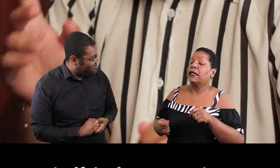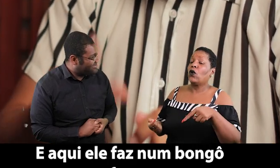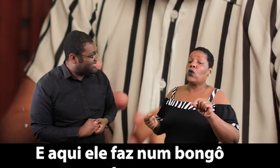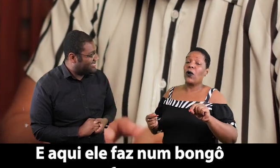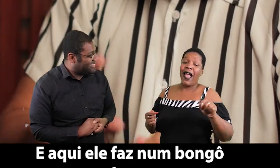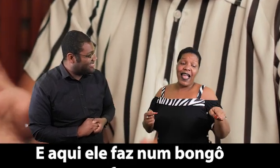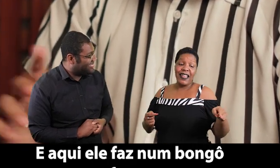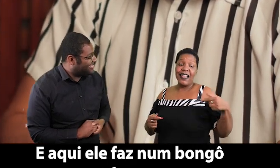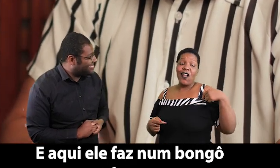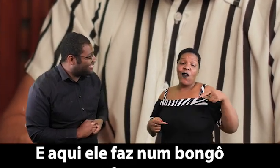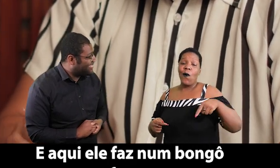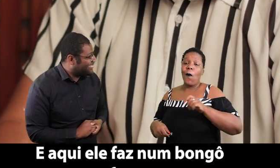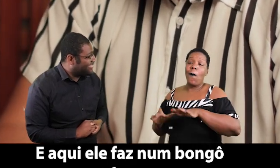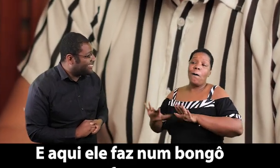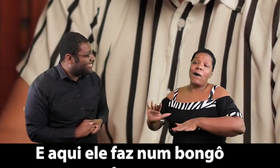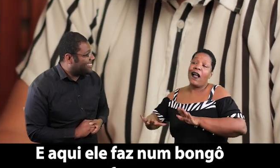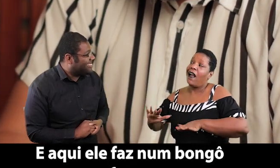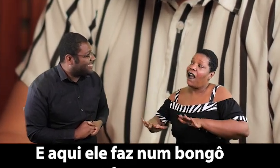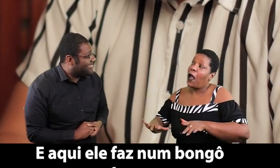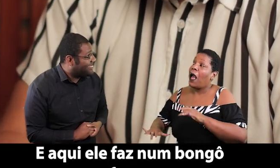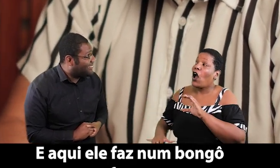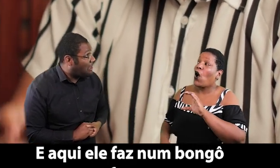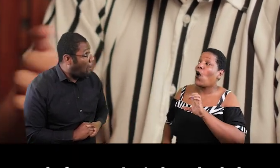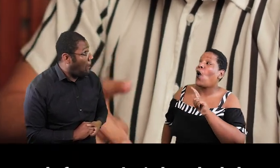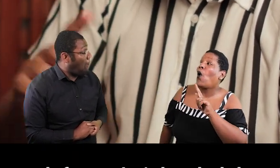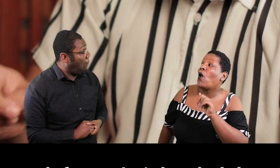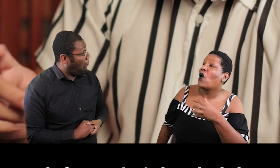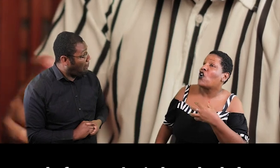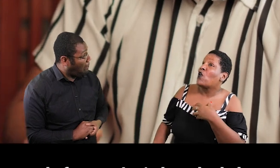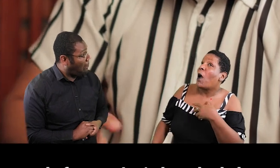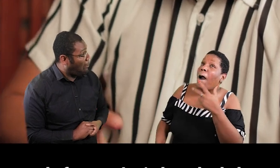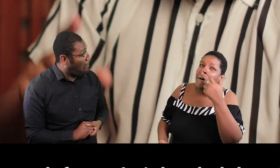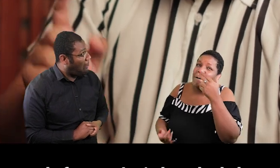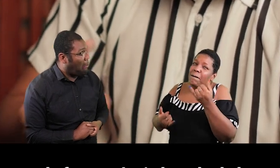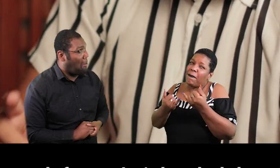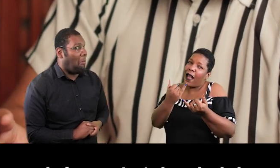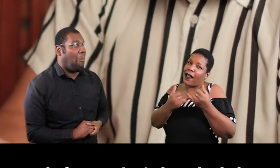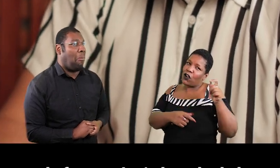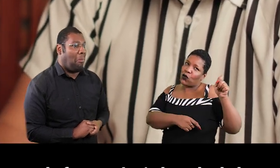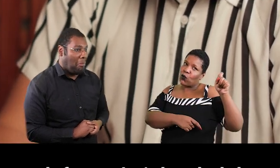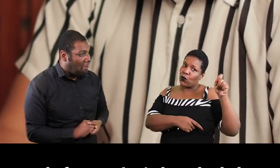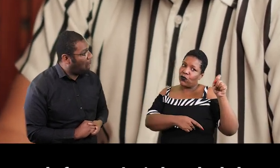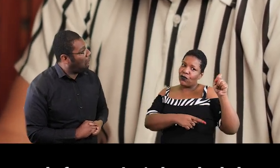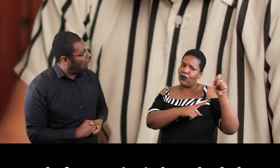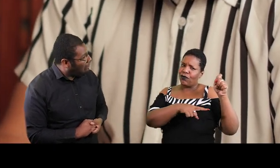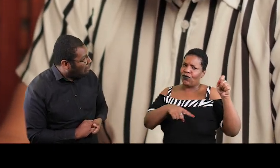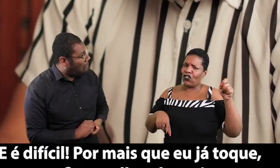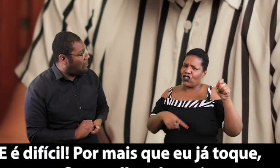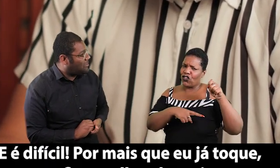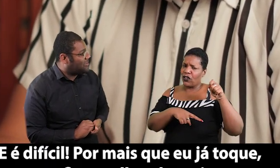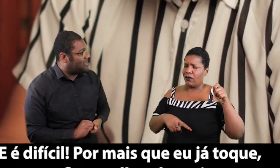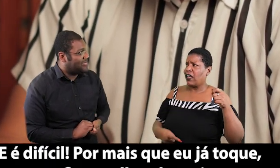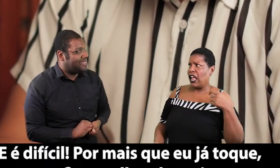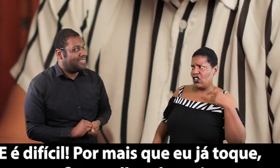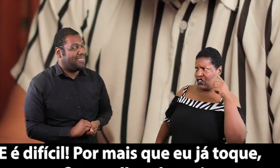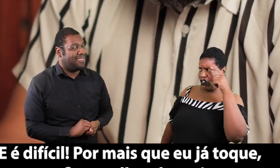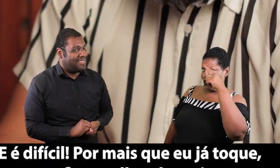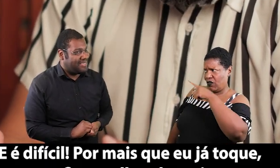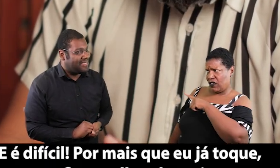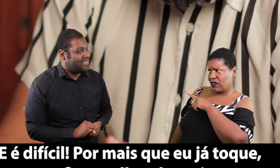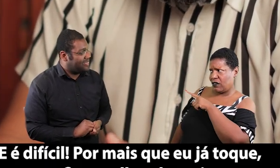E aqui ele faz no bongô como se fosse a conga. Às vezes ele faz a própria levada de bongô. E é difícil.